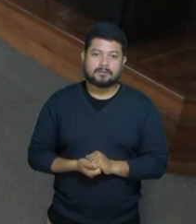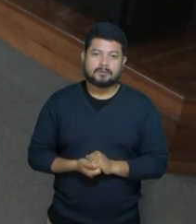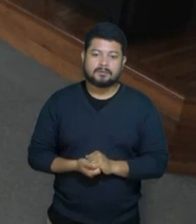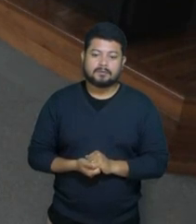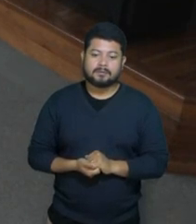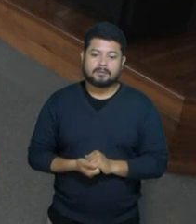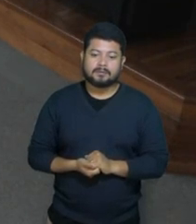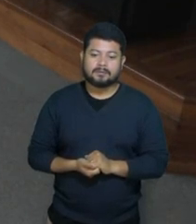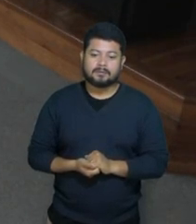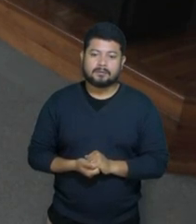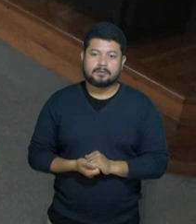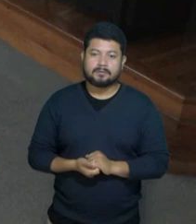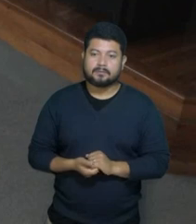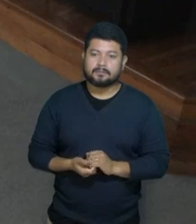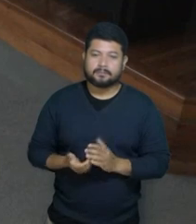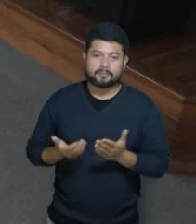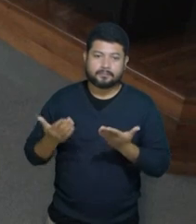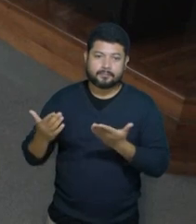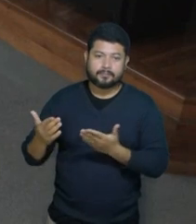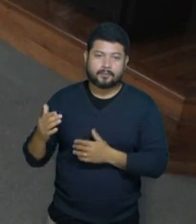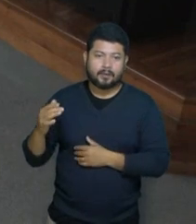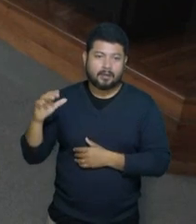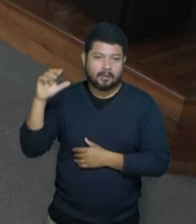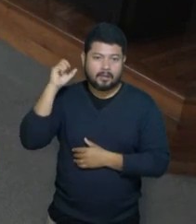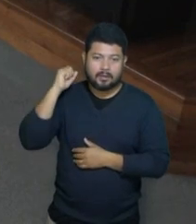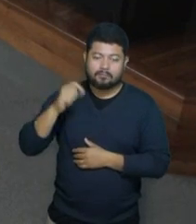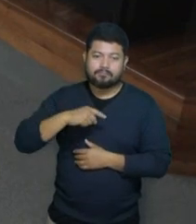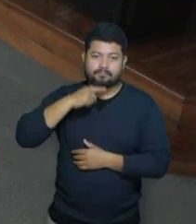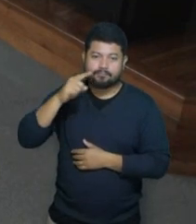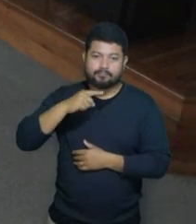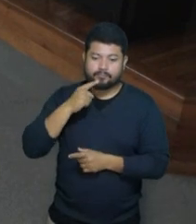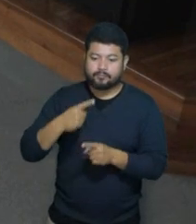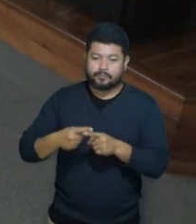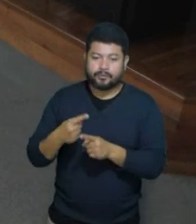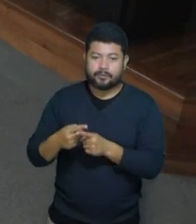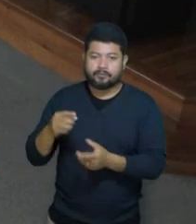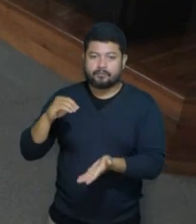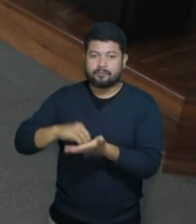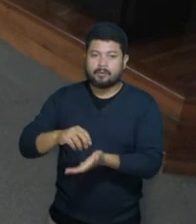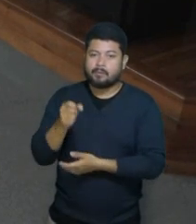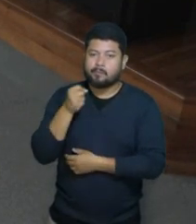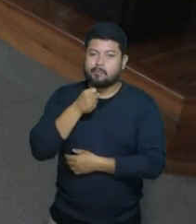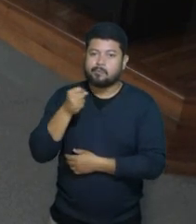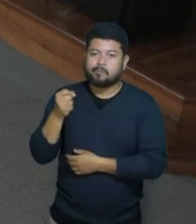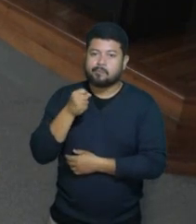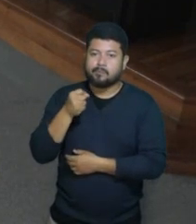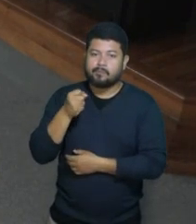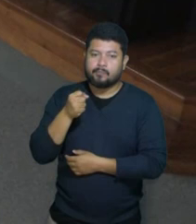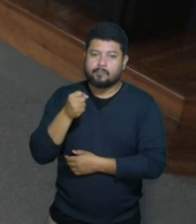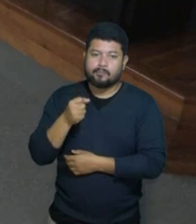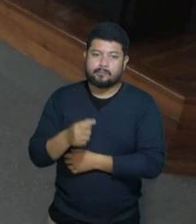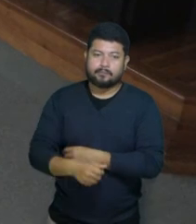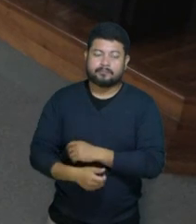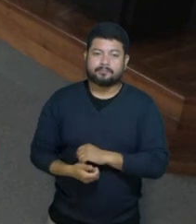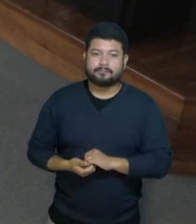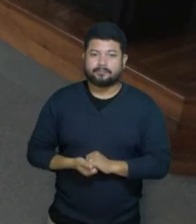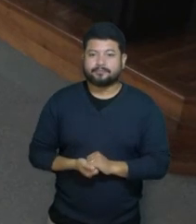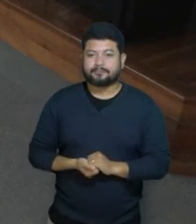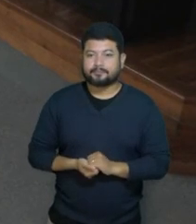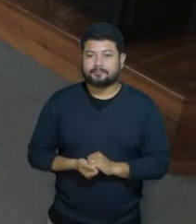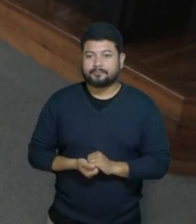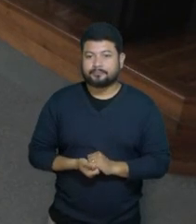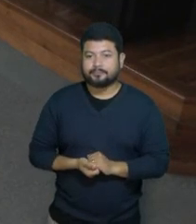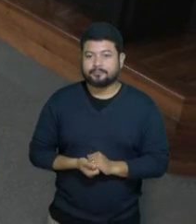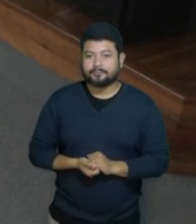conseguimos construir, tivemos uma pequeníssima participação na inserção de um determinado ponto no Código Ambiental aprovado no